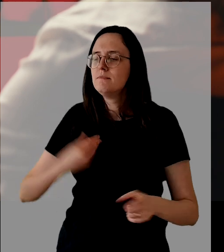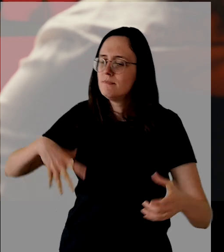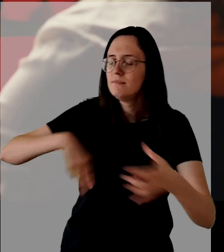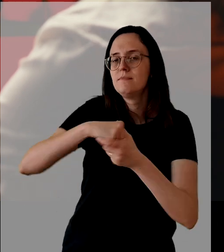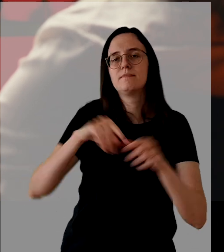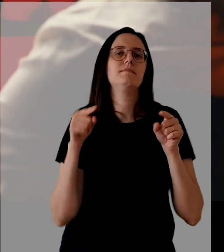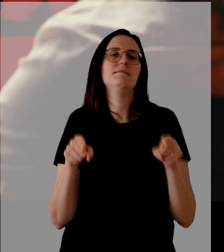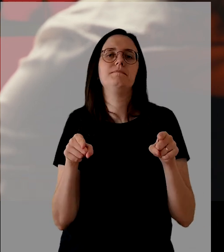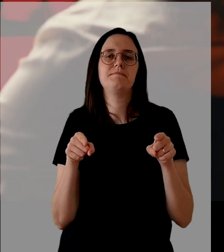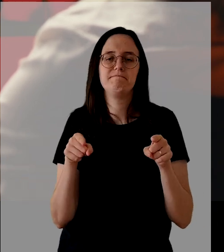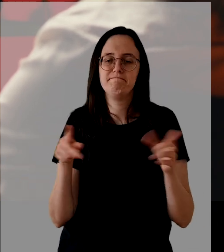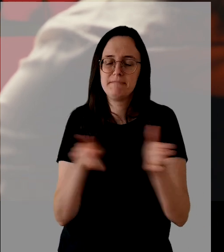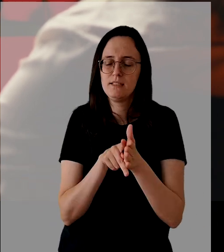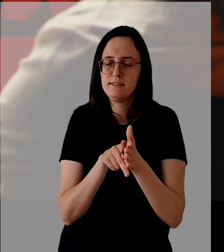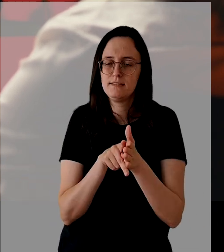parte desse